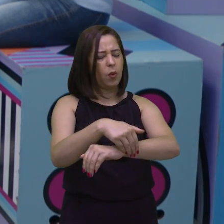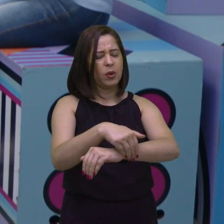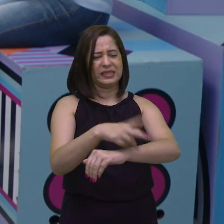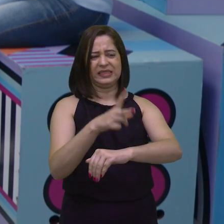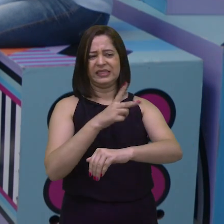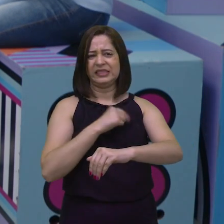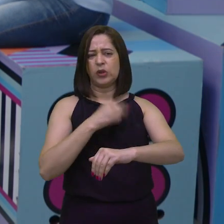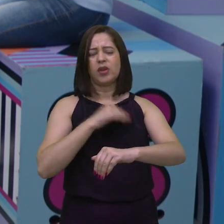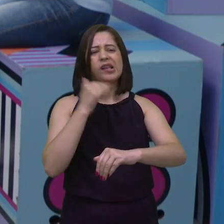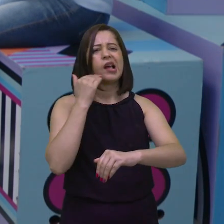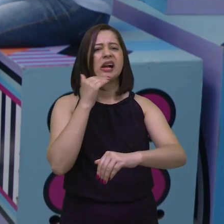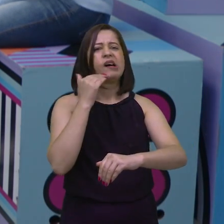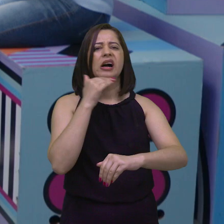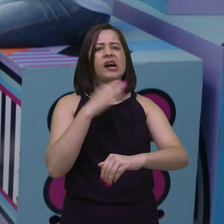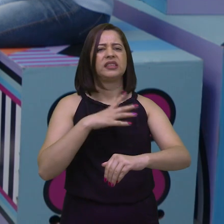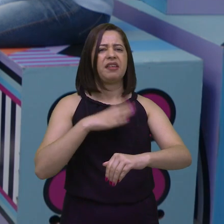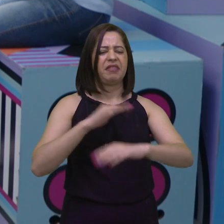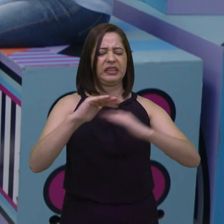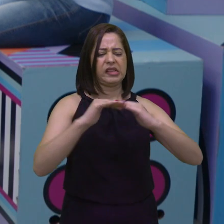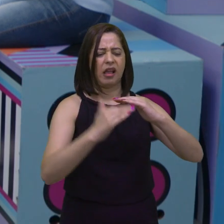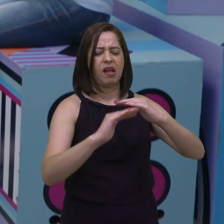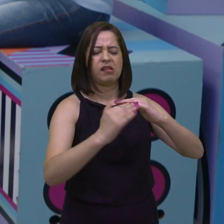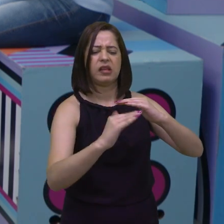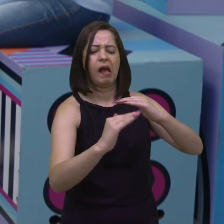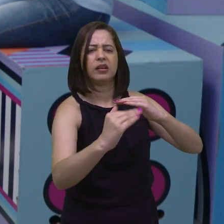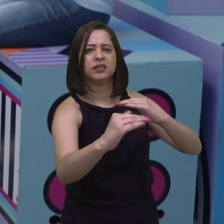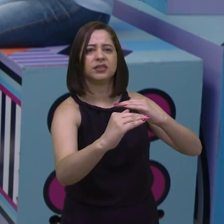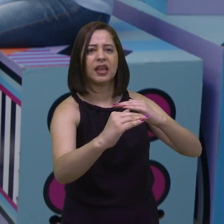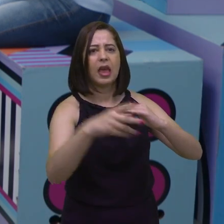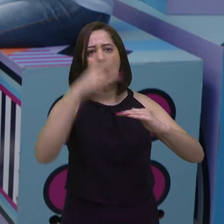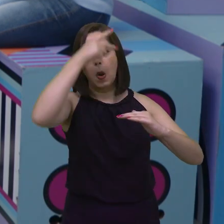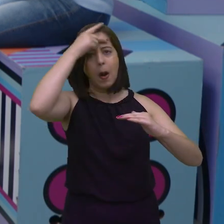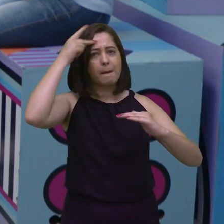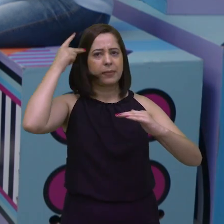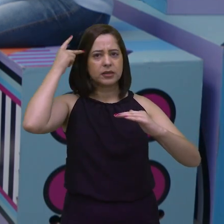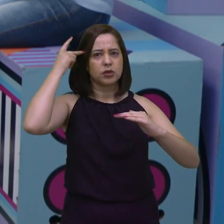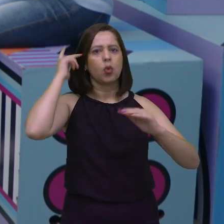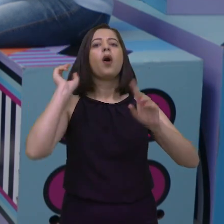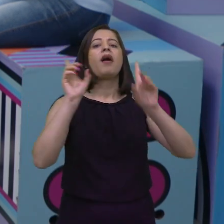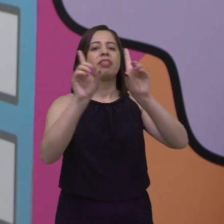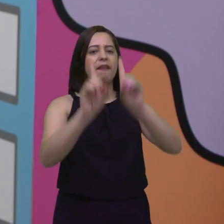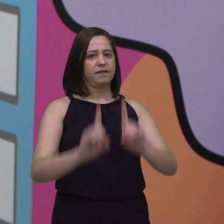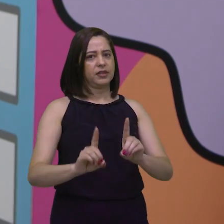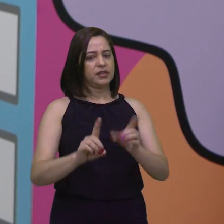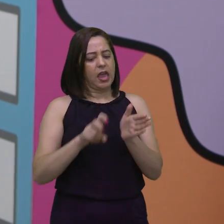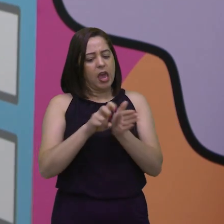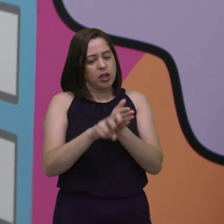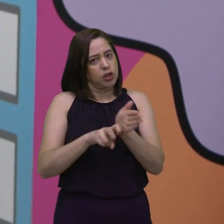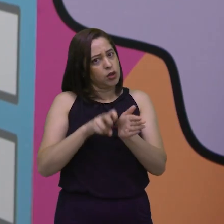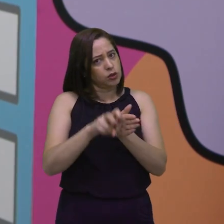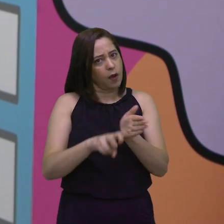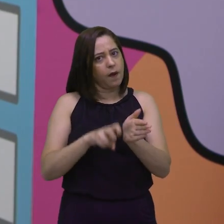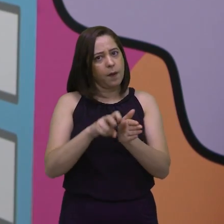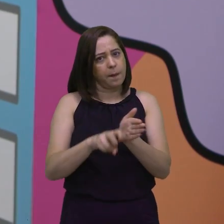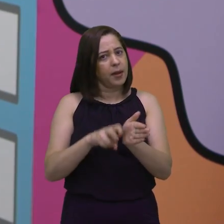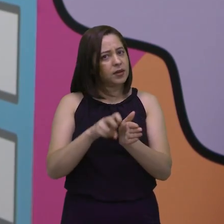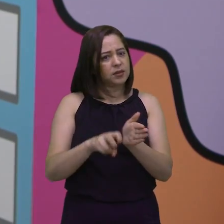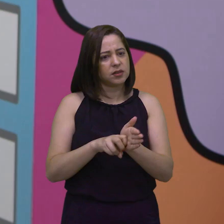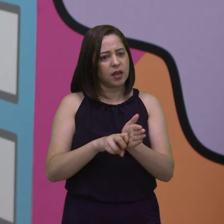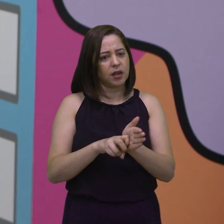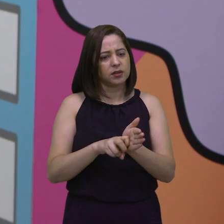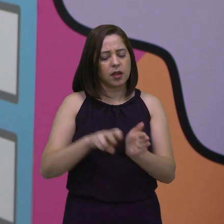em estado deplorável, assim, né? Uma pessoa com deficiência, no meu caso,